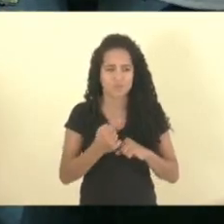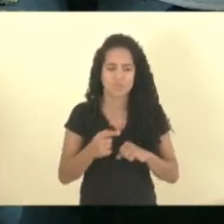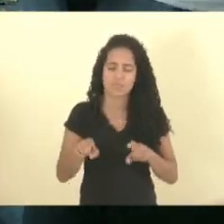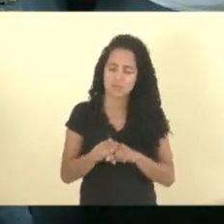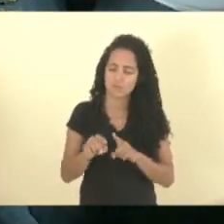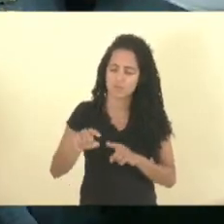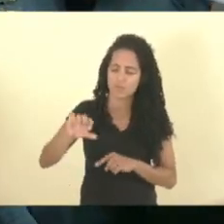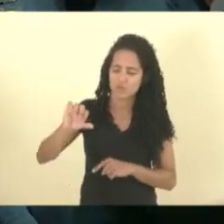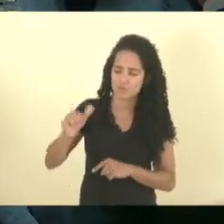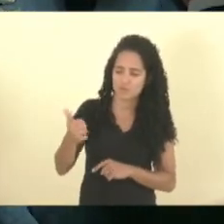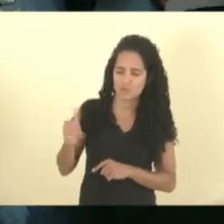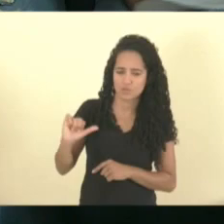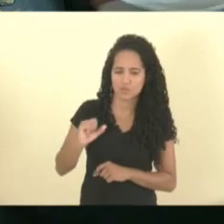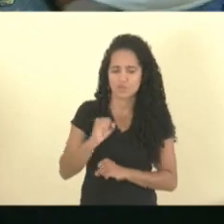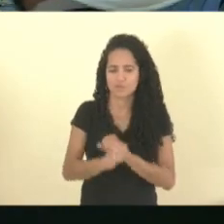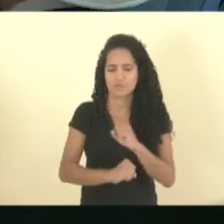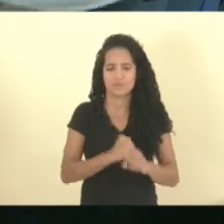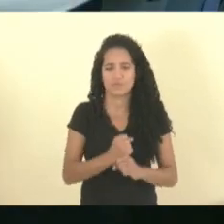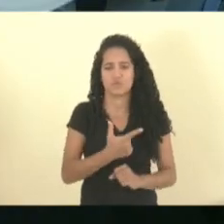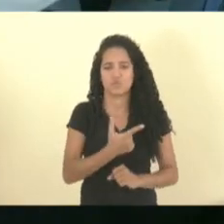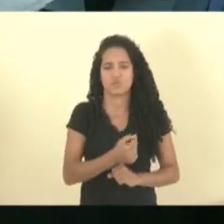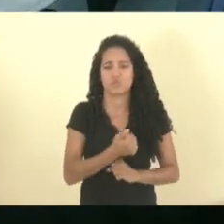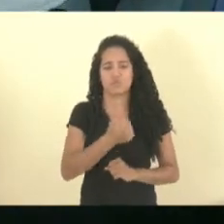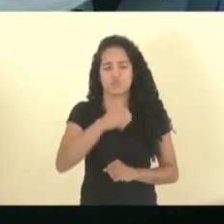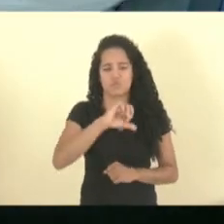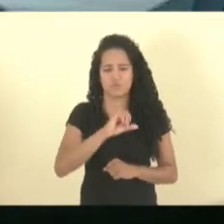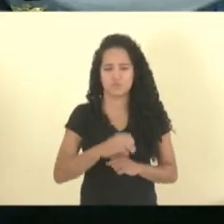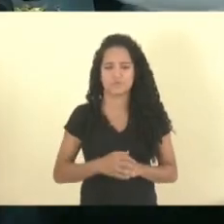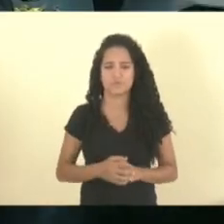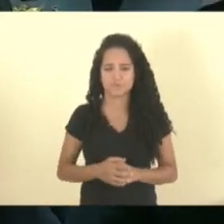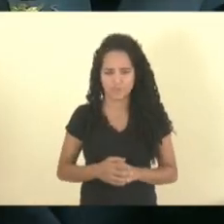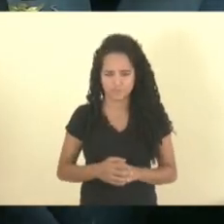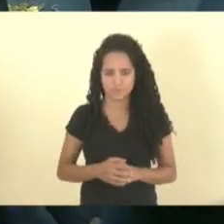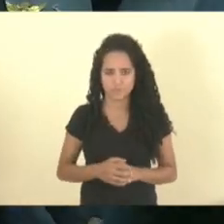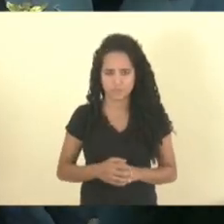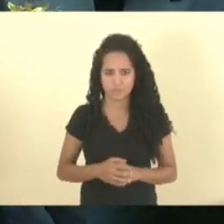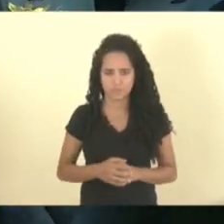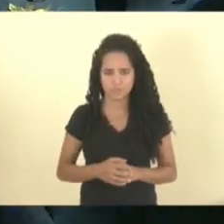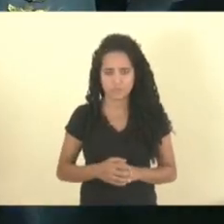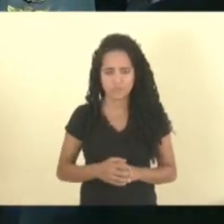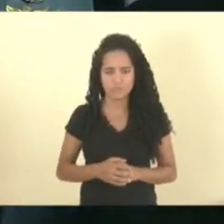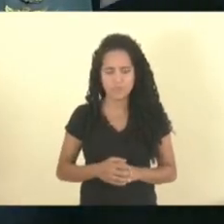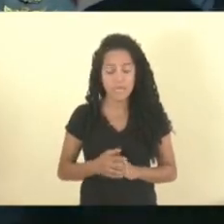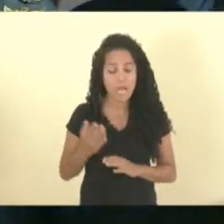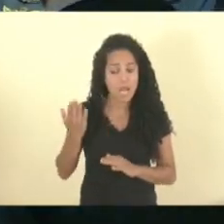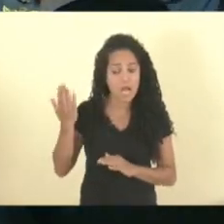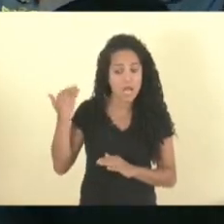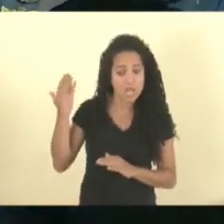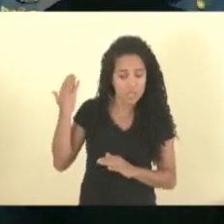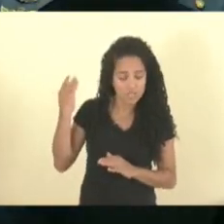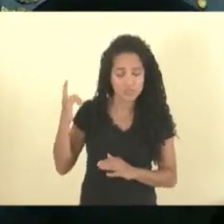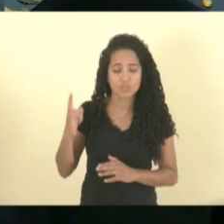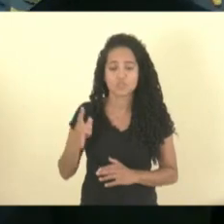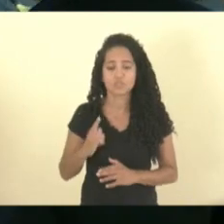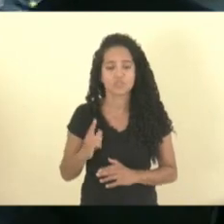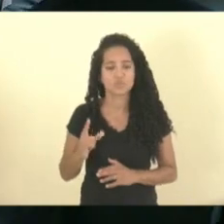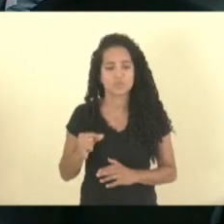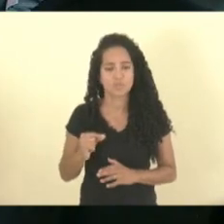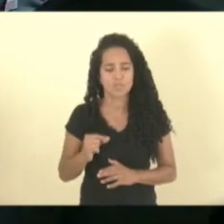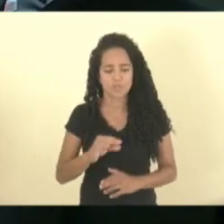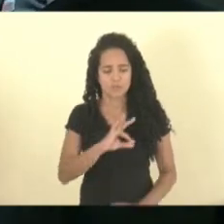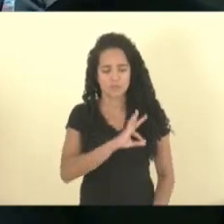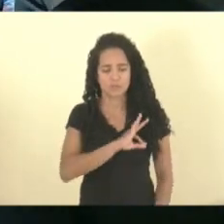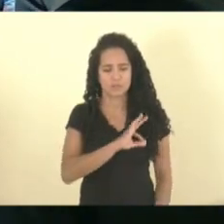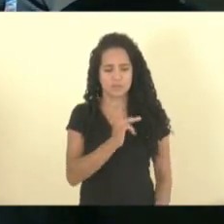911 de 2019. Portanto, antigamente, nós tínhamos na Polícia